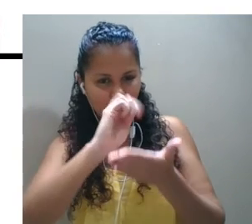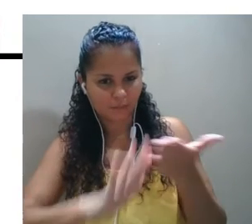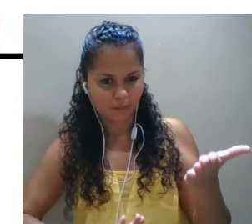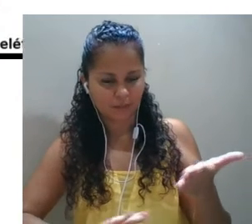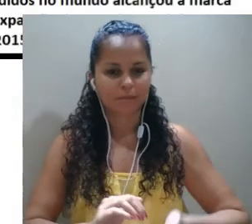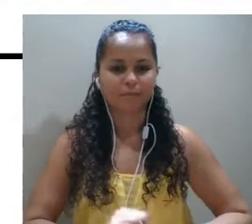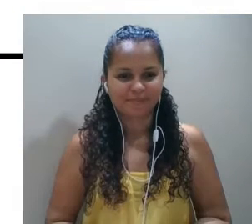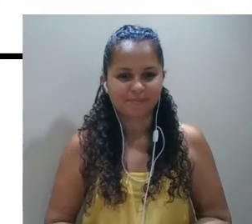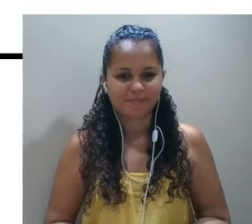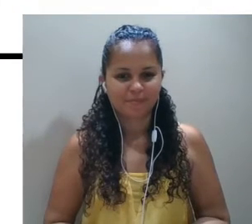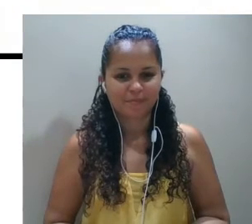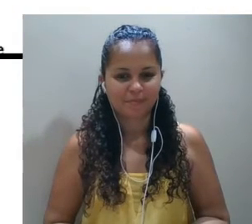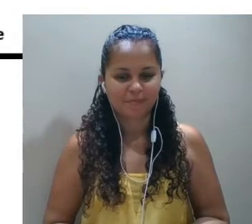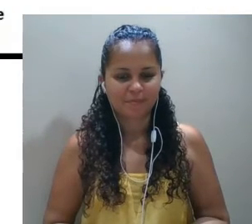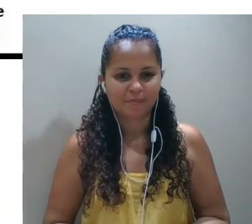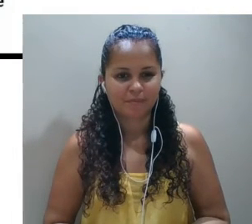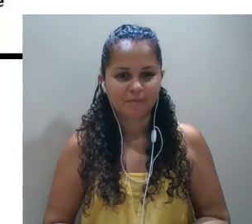exercício.